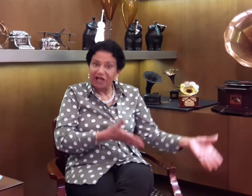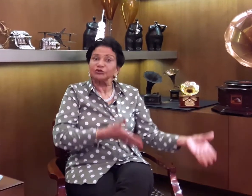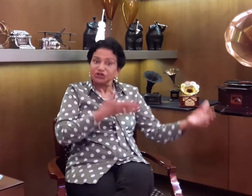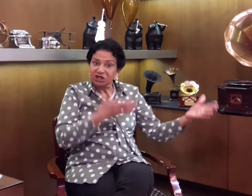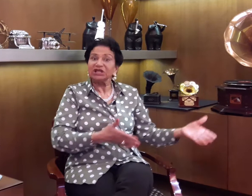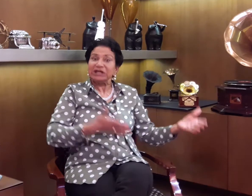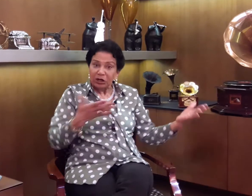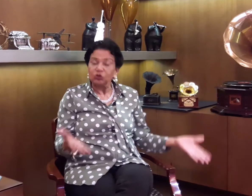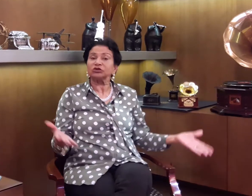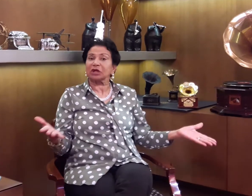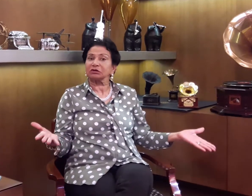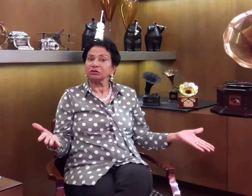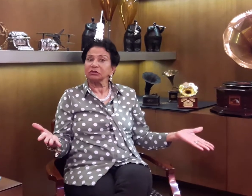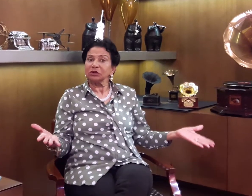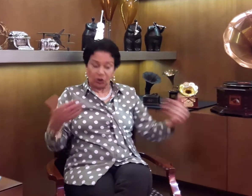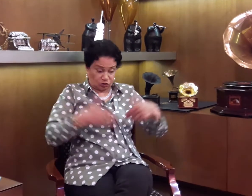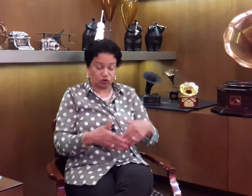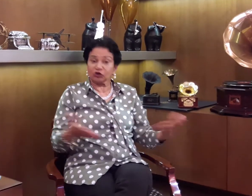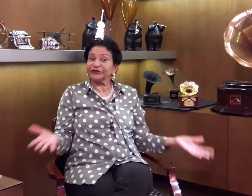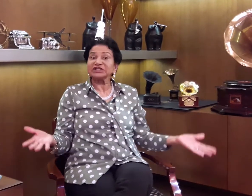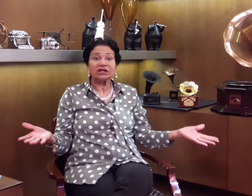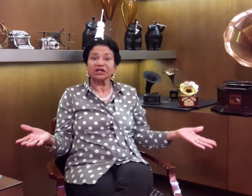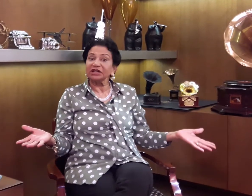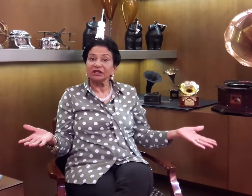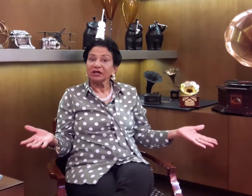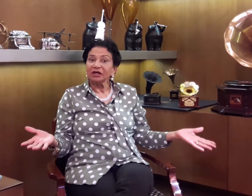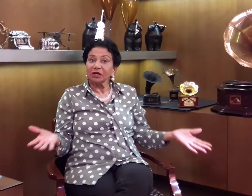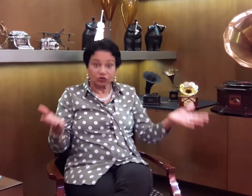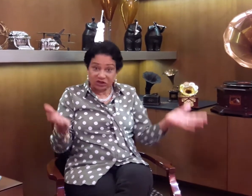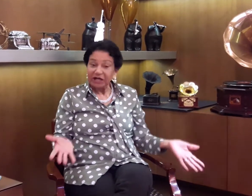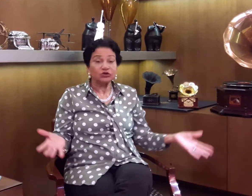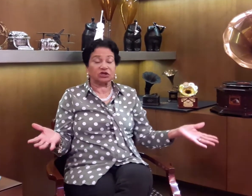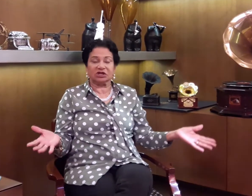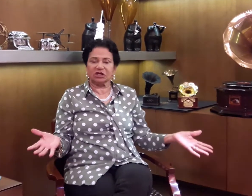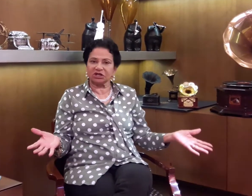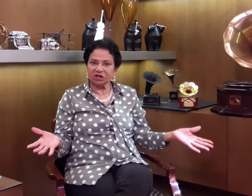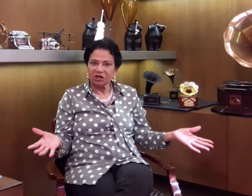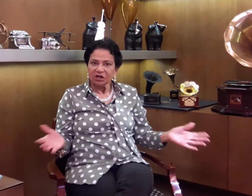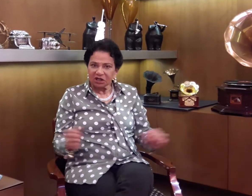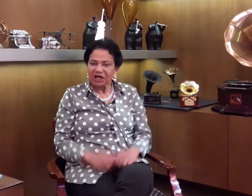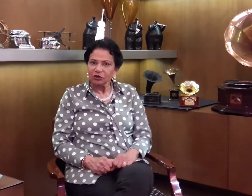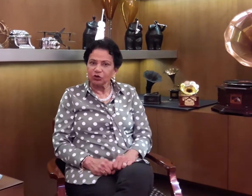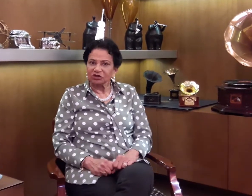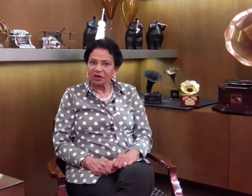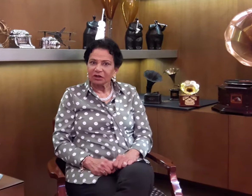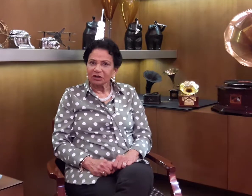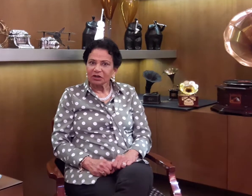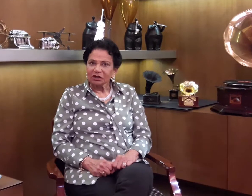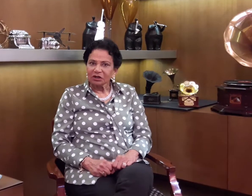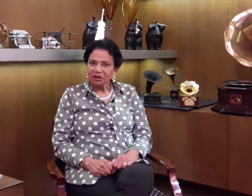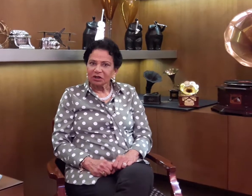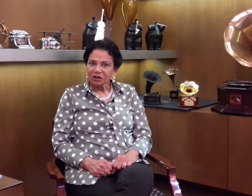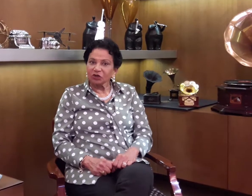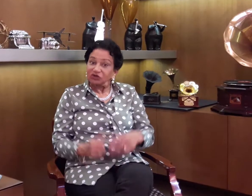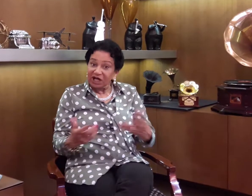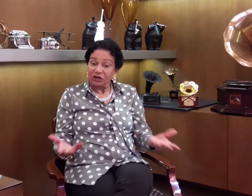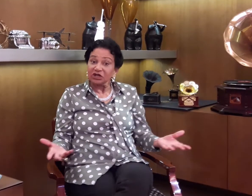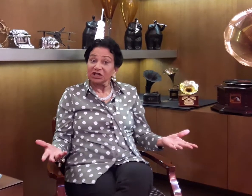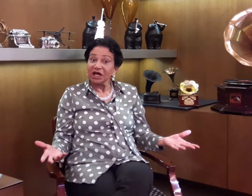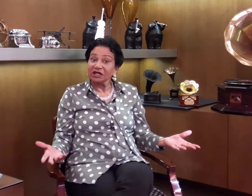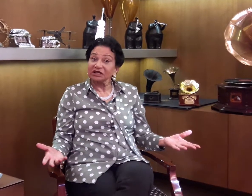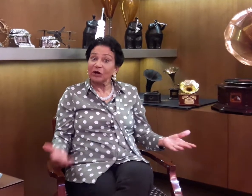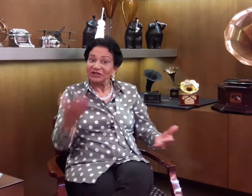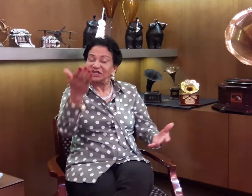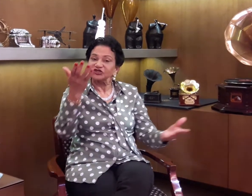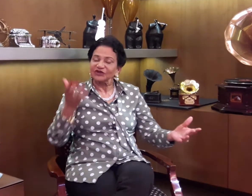nós temos que ir à luta. É o que eu estou fazendo aqui. Eu tenho que ir à luta. Eu tenho